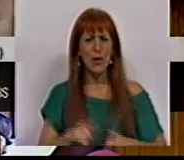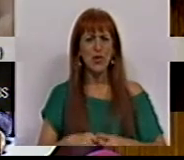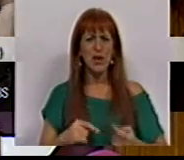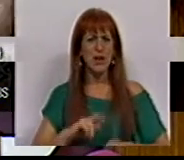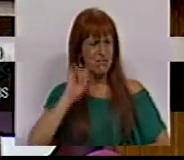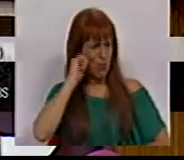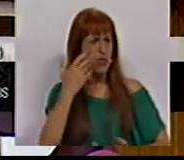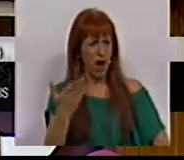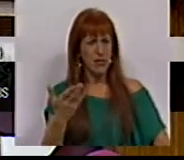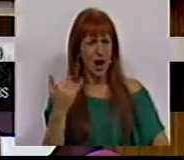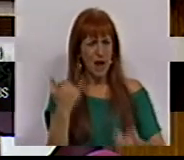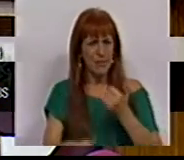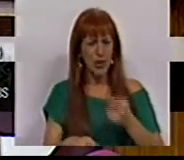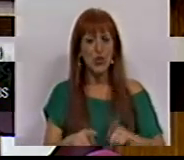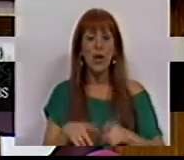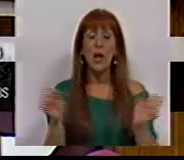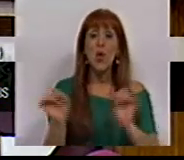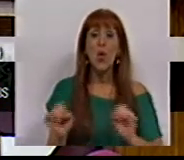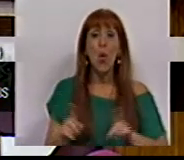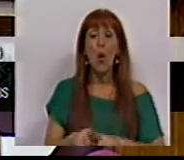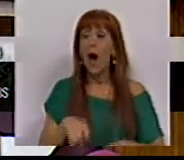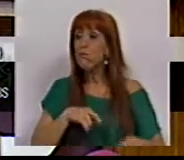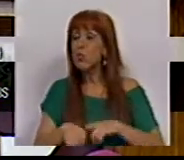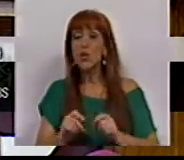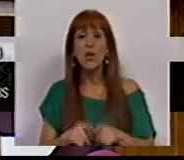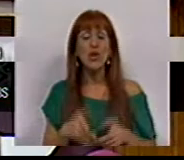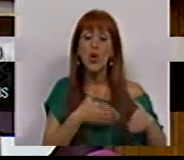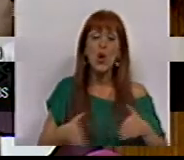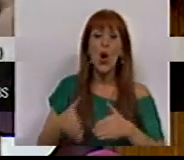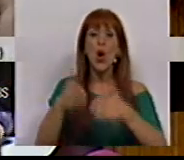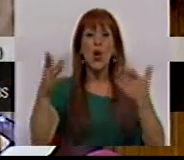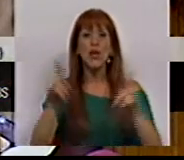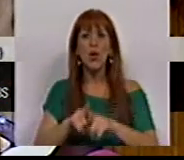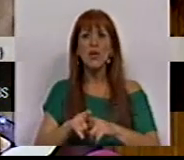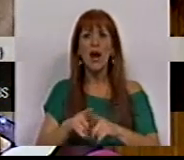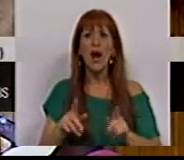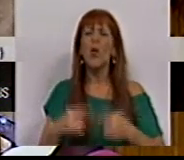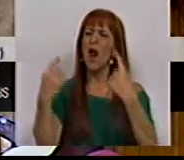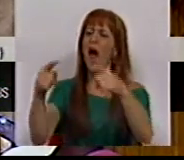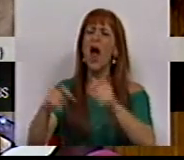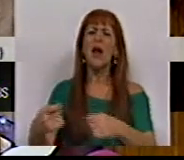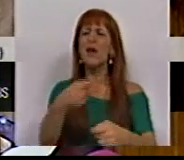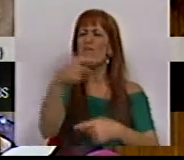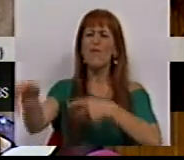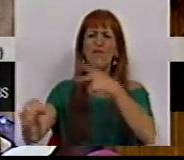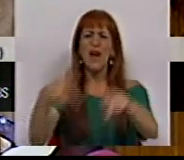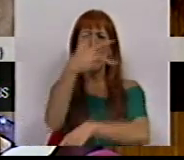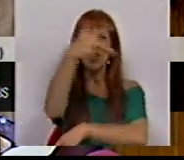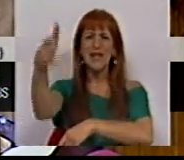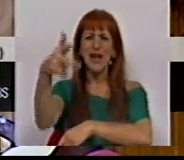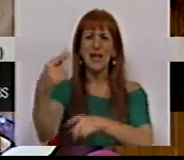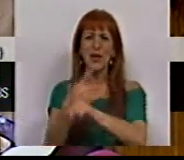está colocada em causa quando deixa de existir uma política e uma orientação para passar a haver dezenas ou até